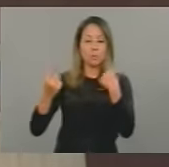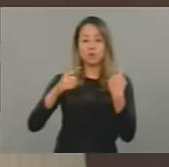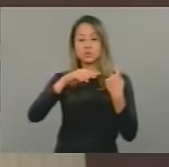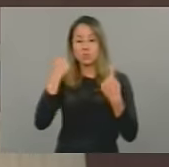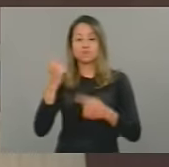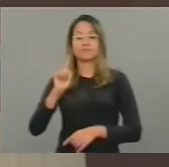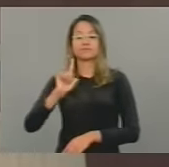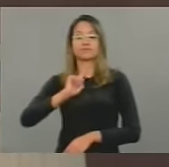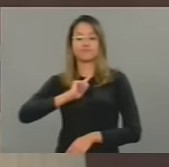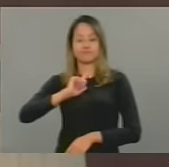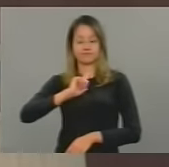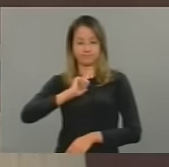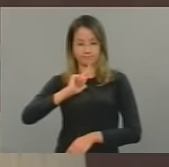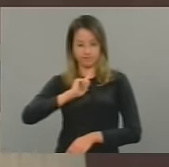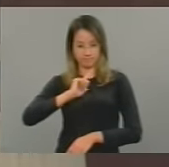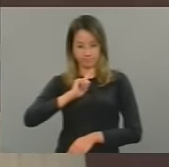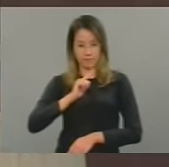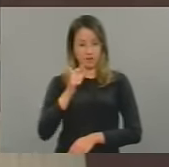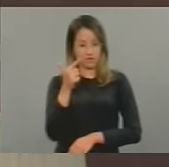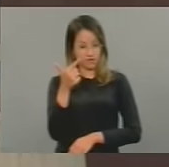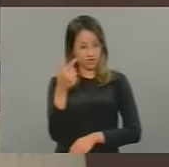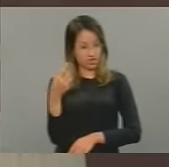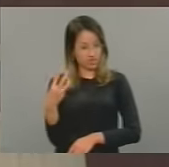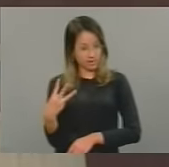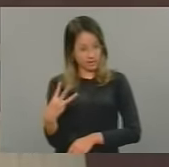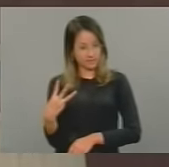23 mortes no campo.